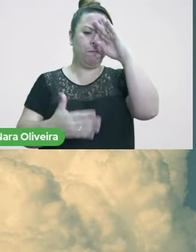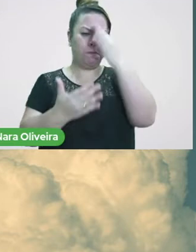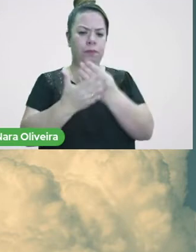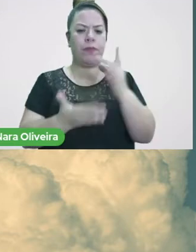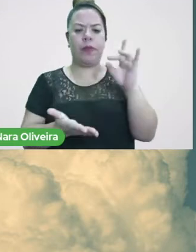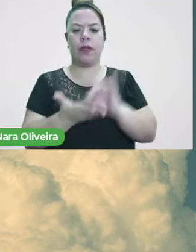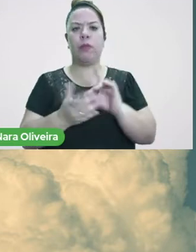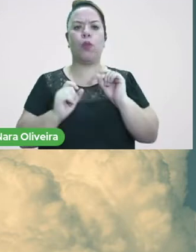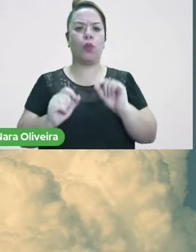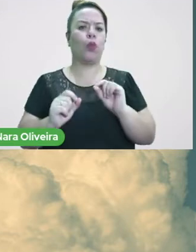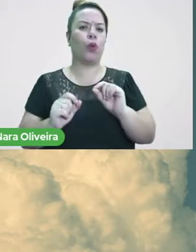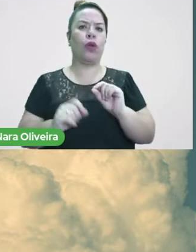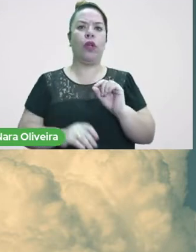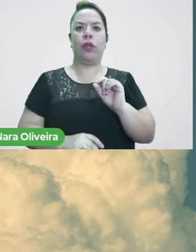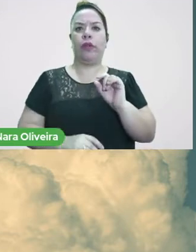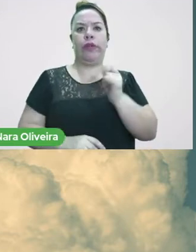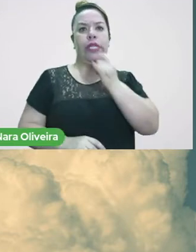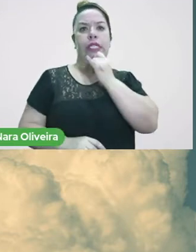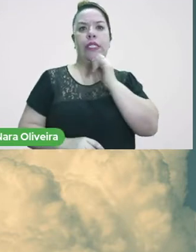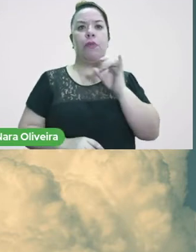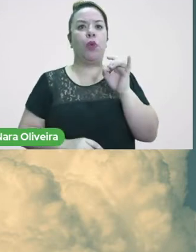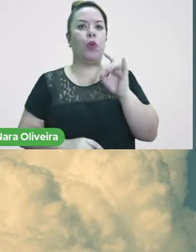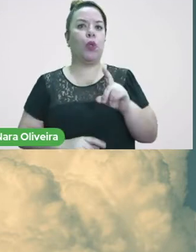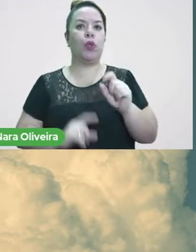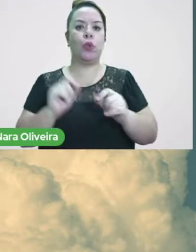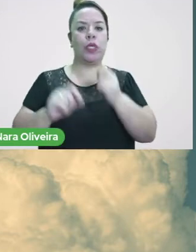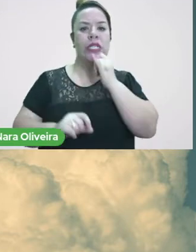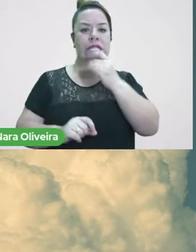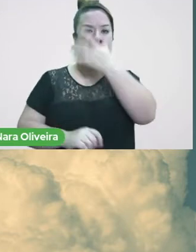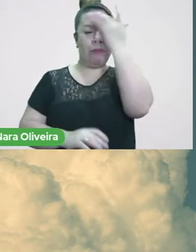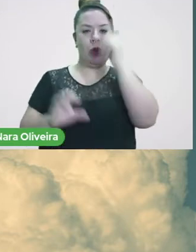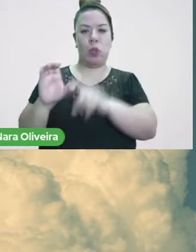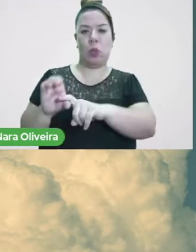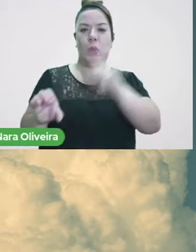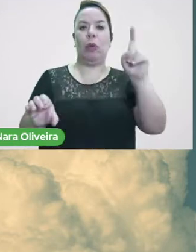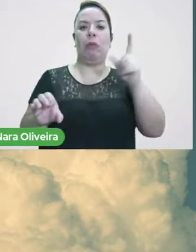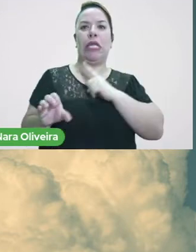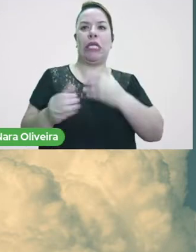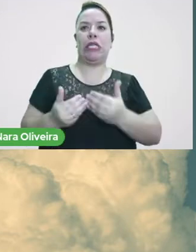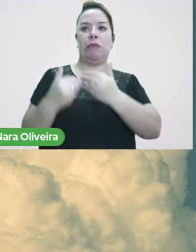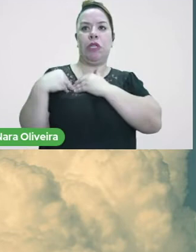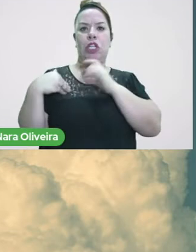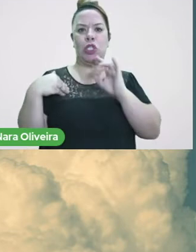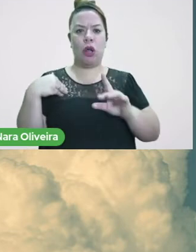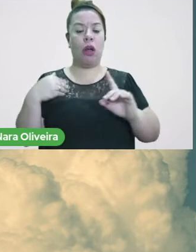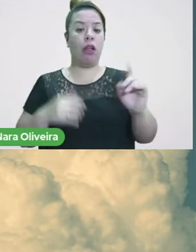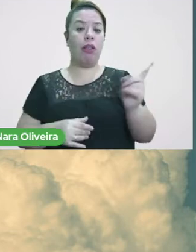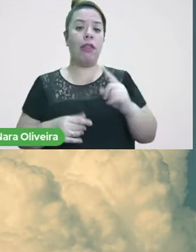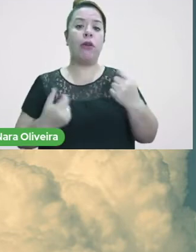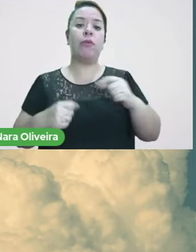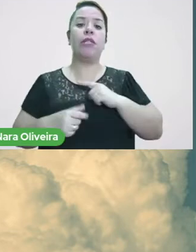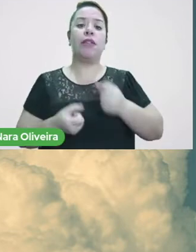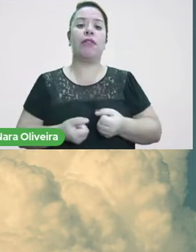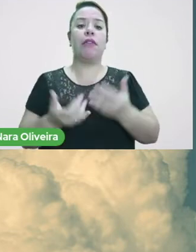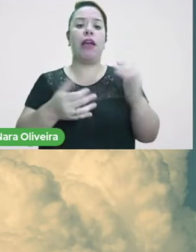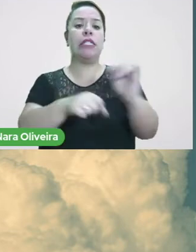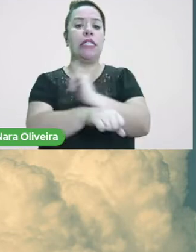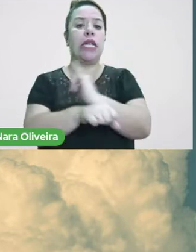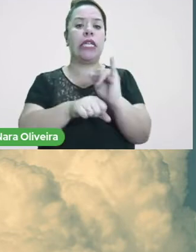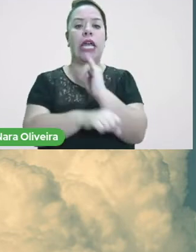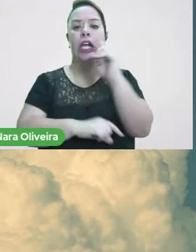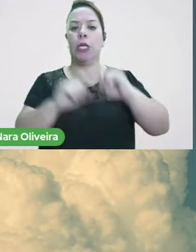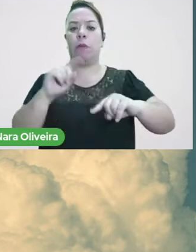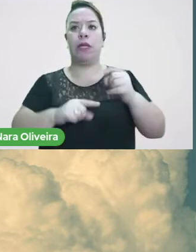não basta eu dizer à pessoa, seja autônomo e tenha responsabilidade. Eu preciso dar ferramentas para ela, tá? Não é assim,